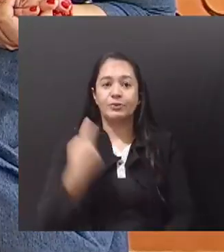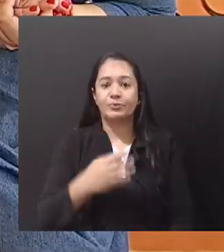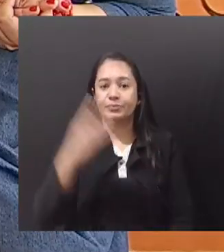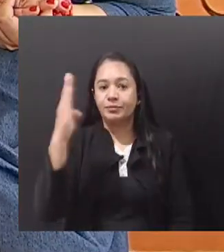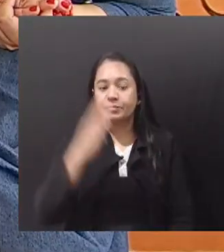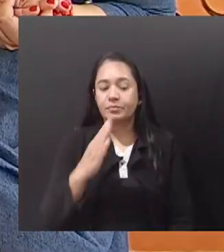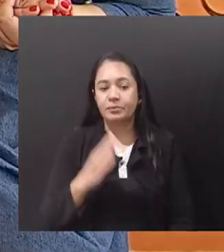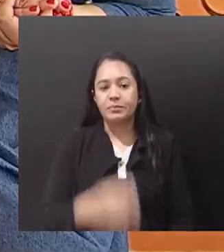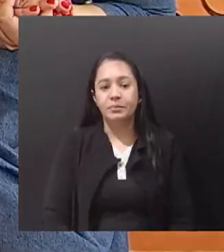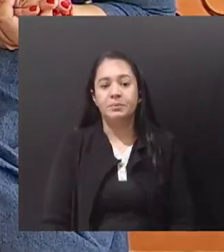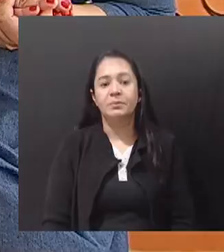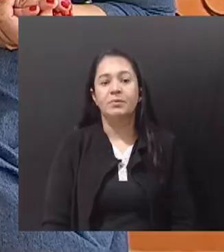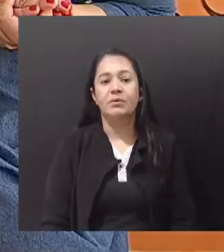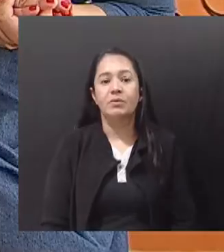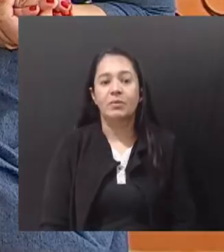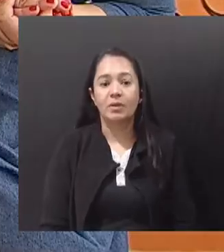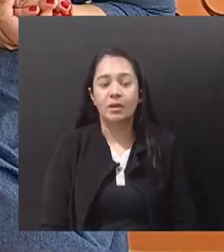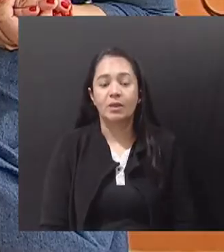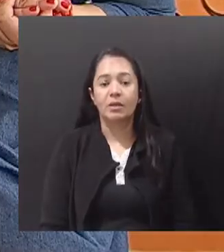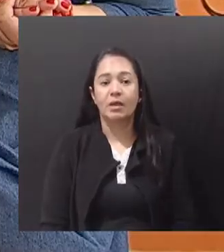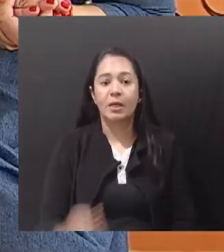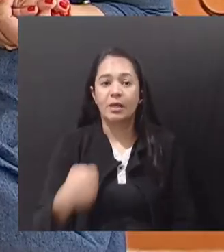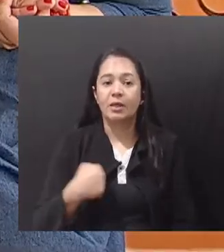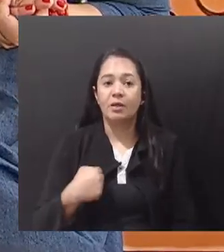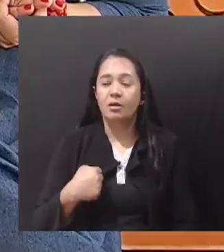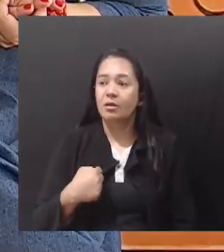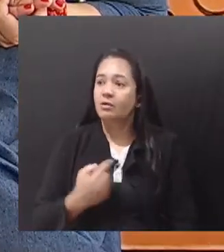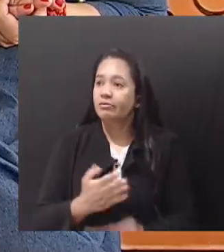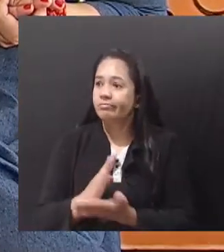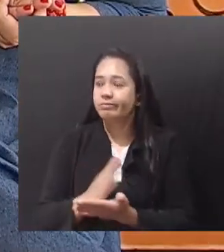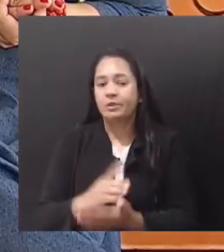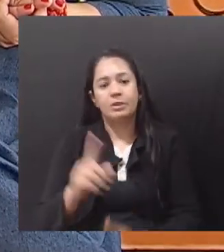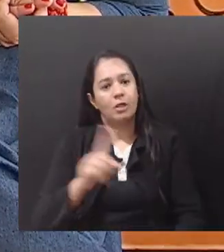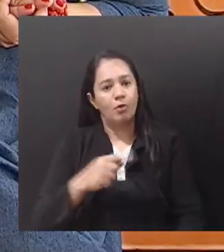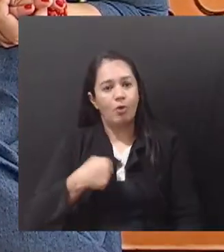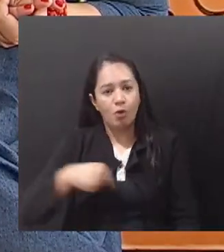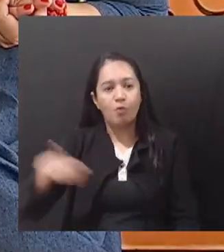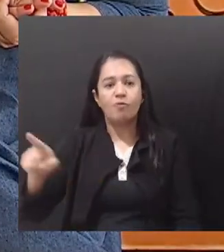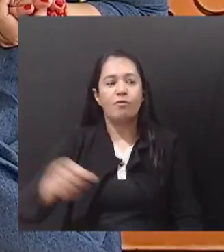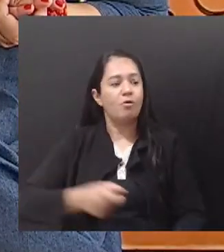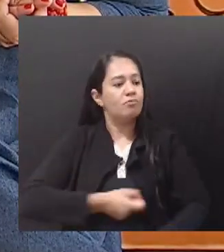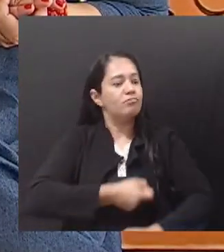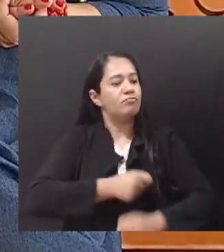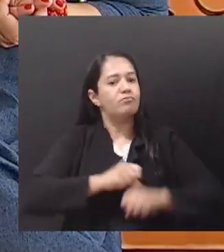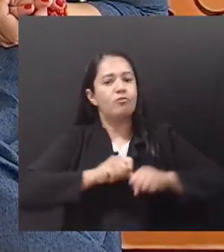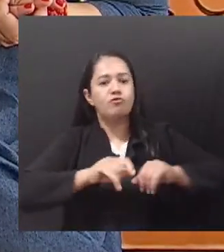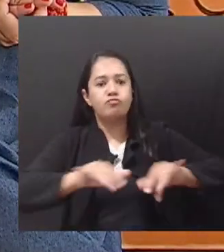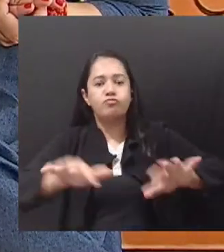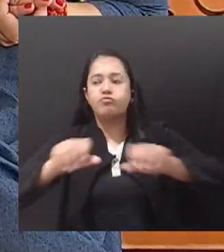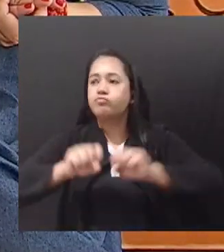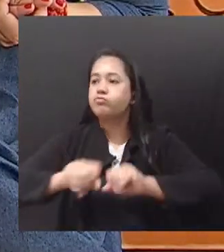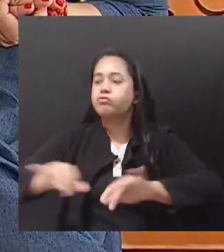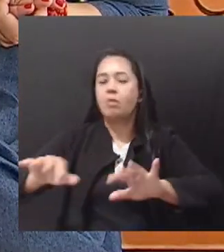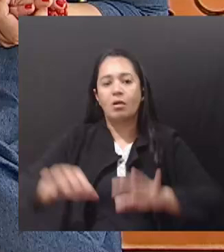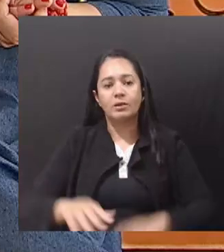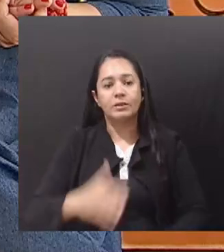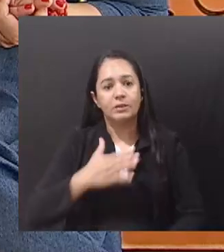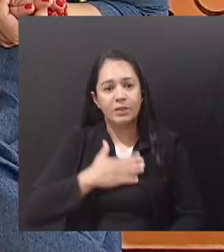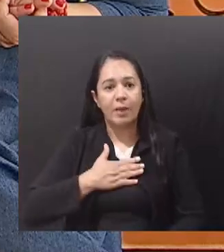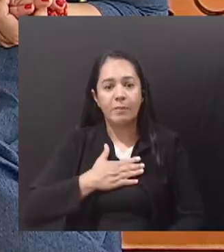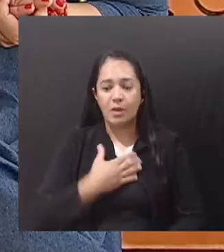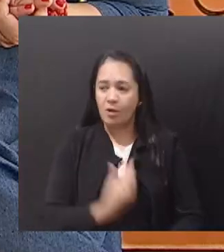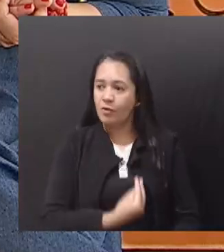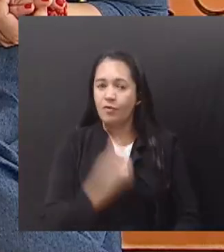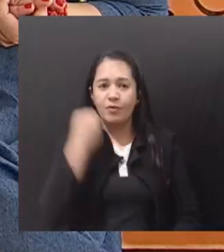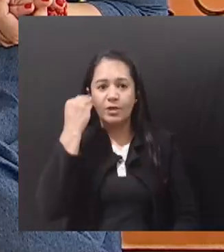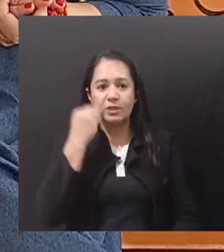4º, 5º maior PIB, eu fico indignado e eu falo, não, eu vou semear, eu vou compartilhar dessa minha vivência,